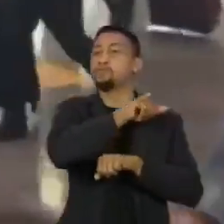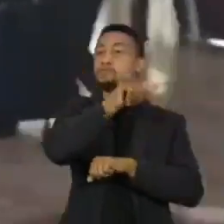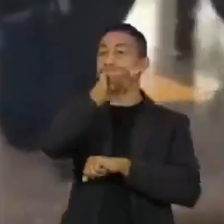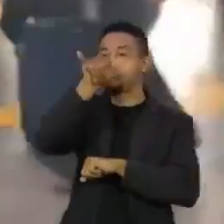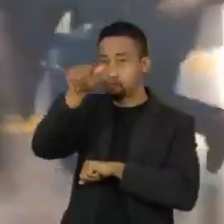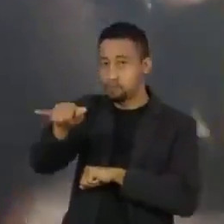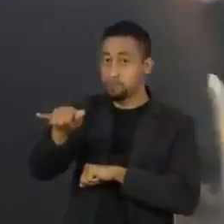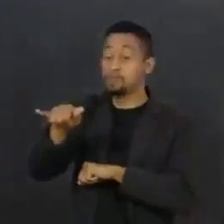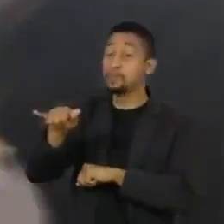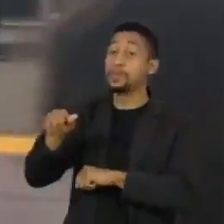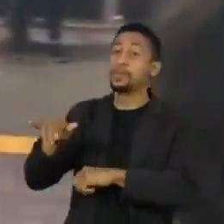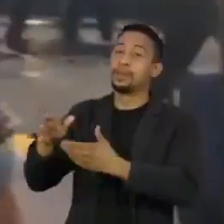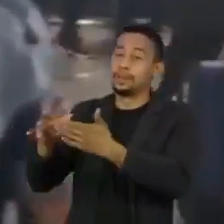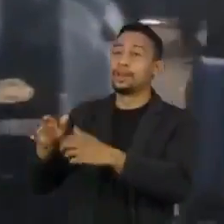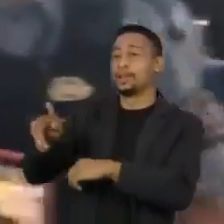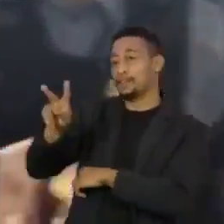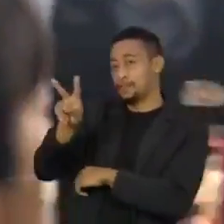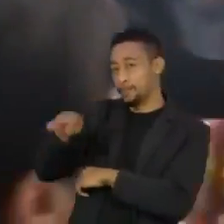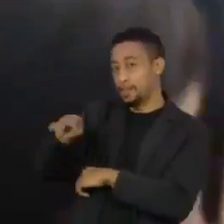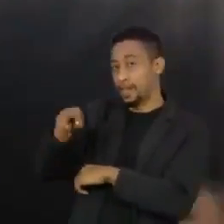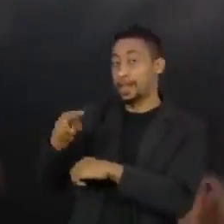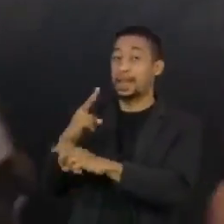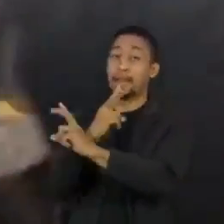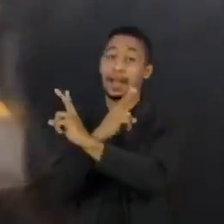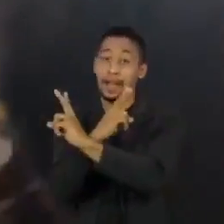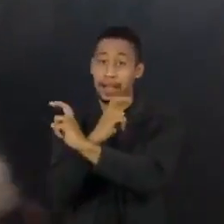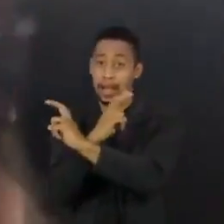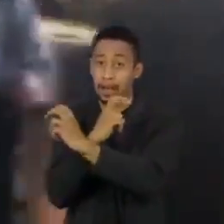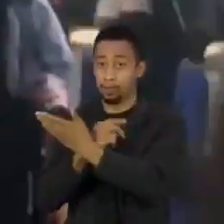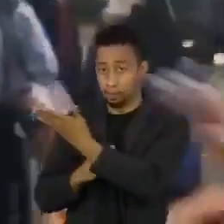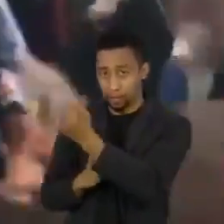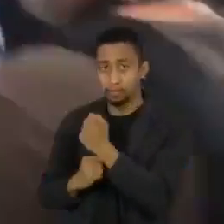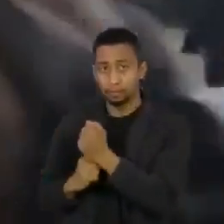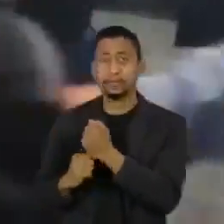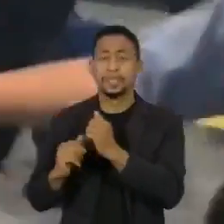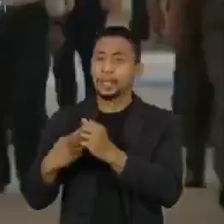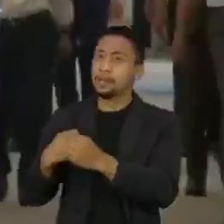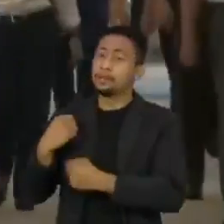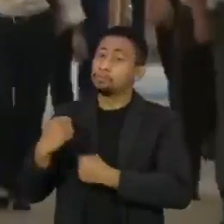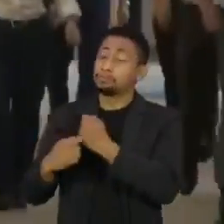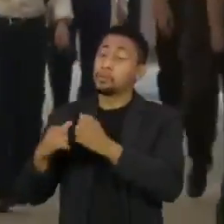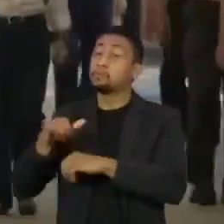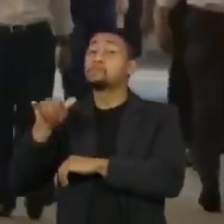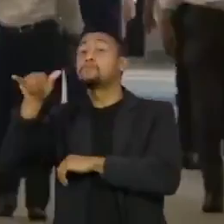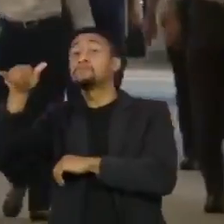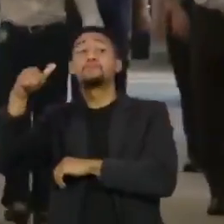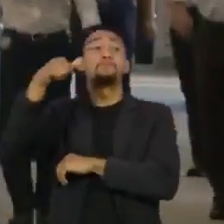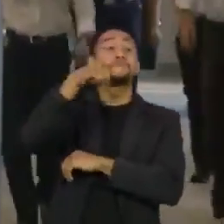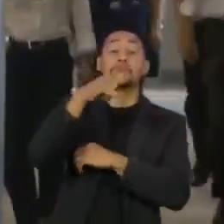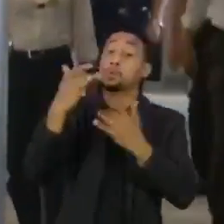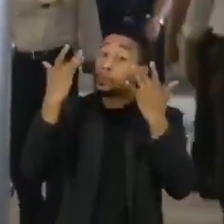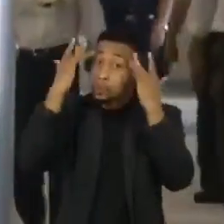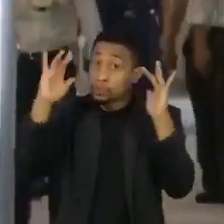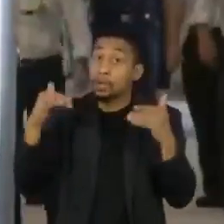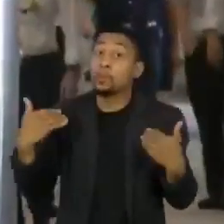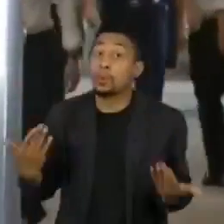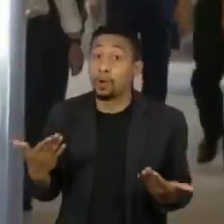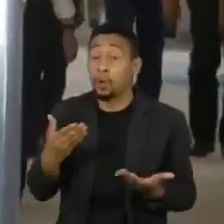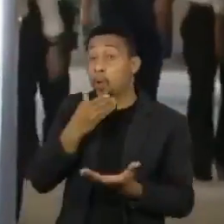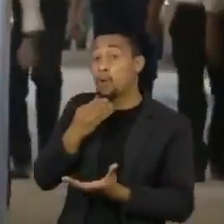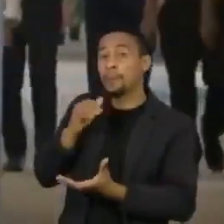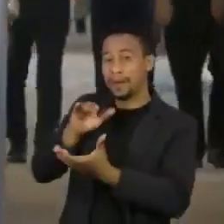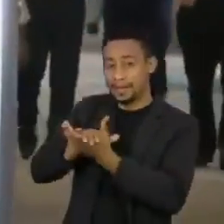Embarcando para Viena na Áustria o destino final da velocista não está claro o marido dela a